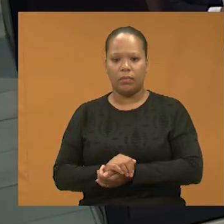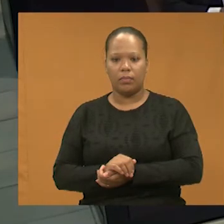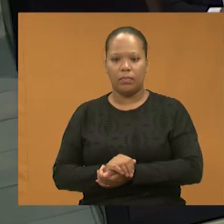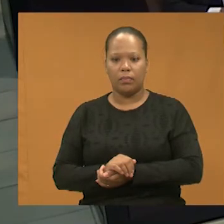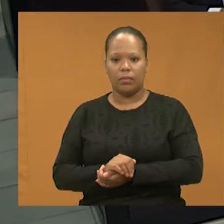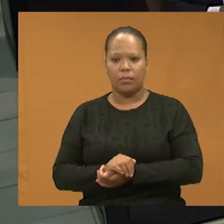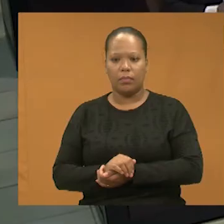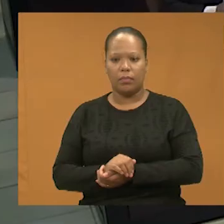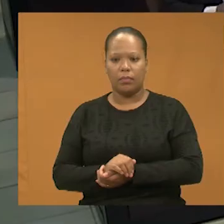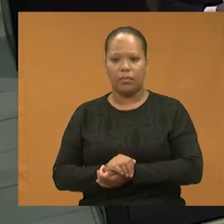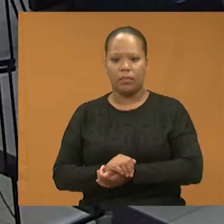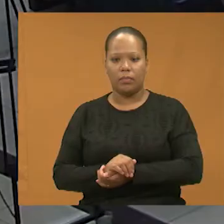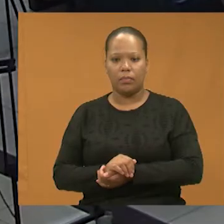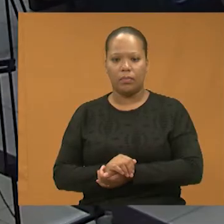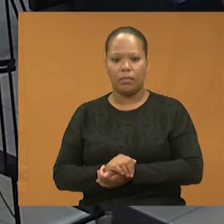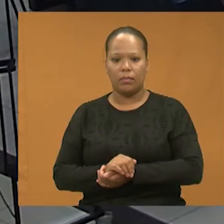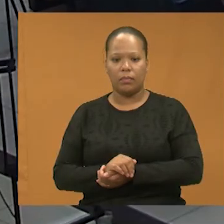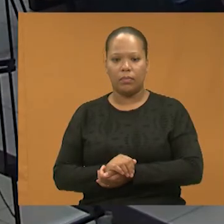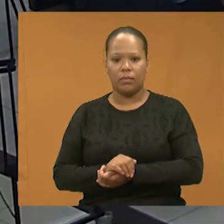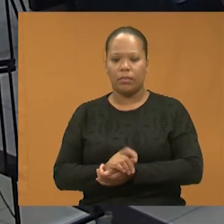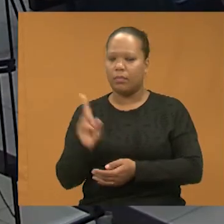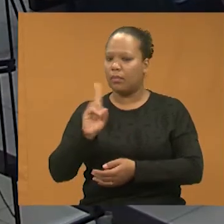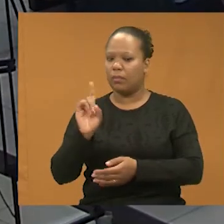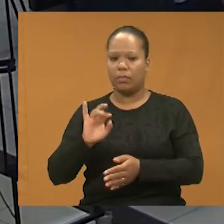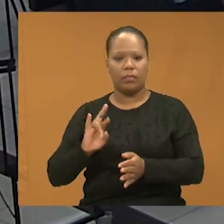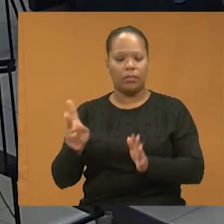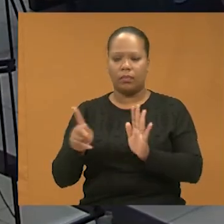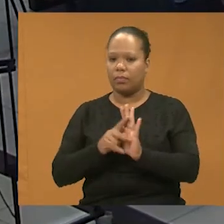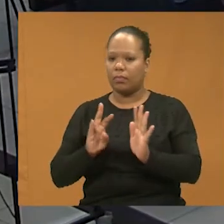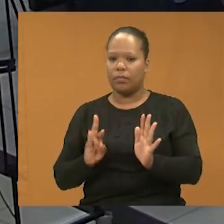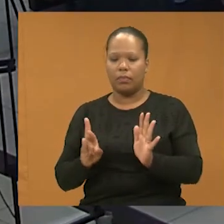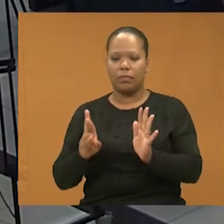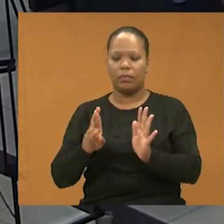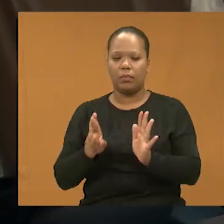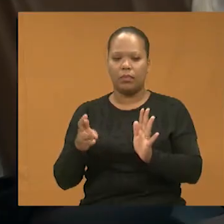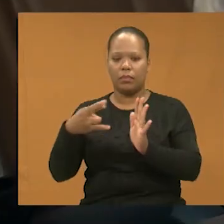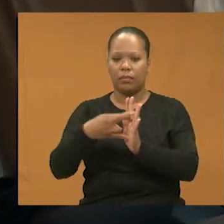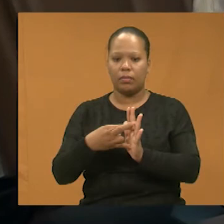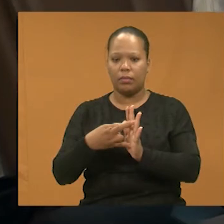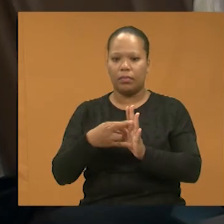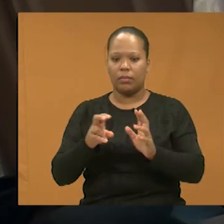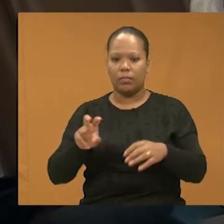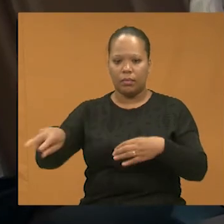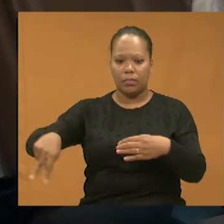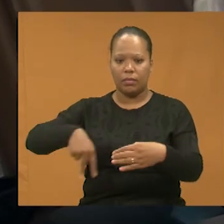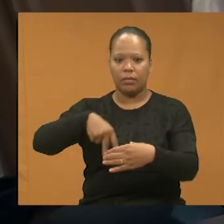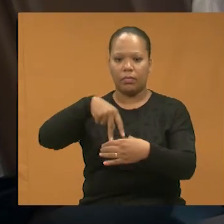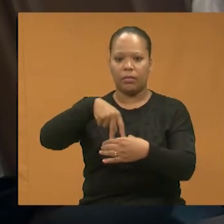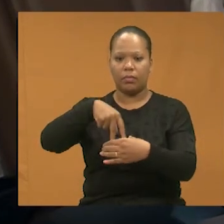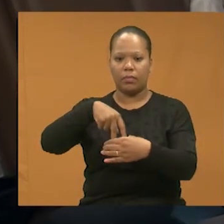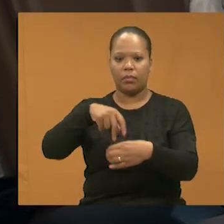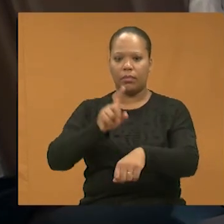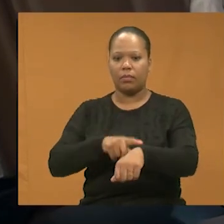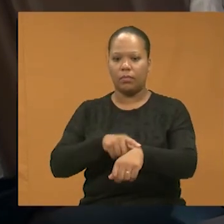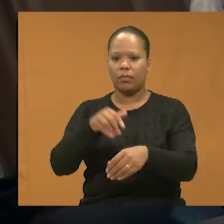informado a gente anteriormente dessa intenção, porque não está no regimento interno. Porque hoje a gente tem uso da tribuna e tem o pessoal que tem